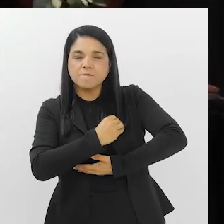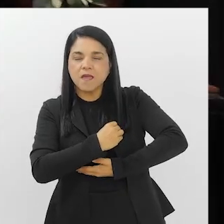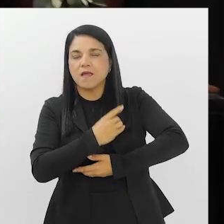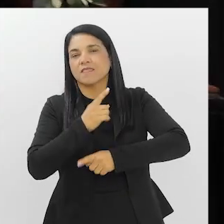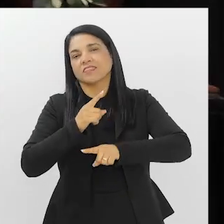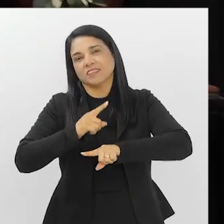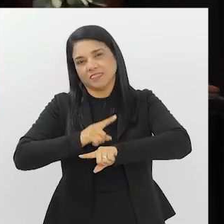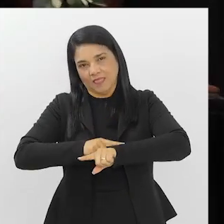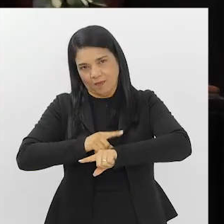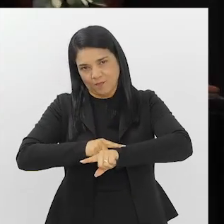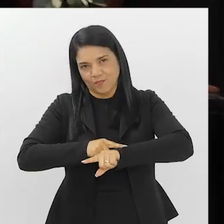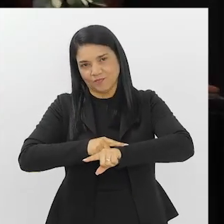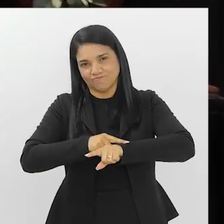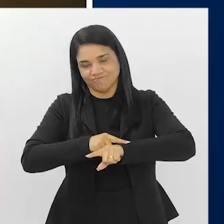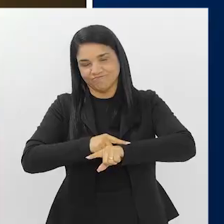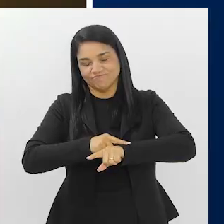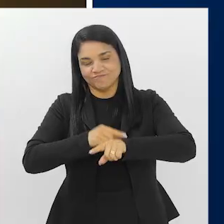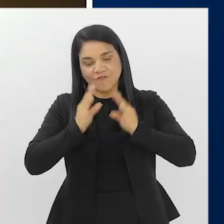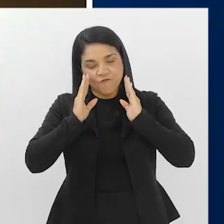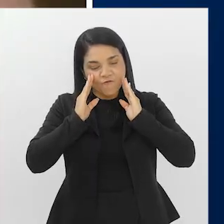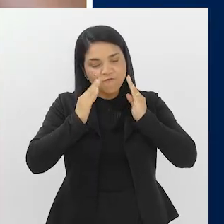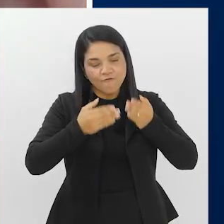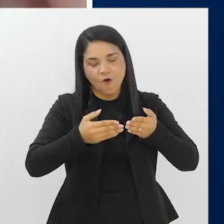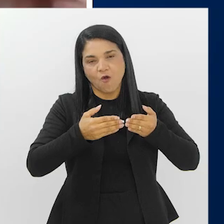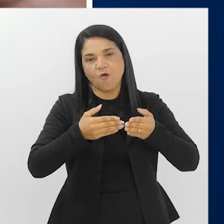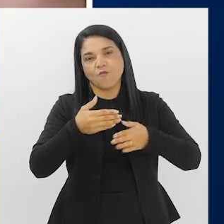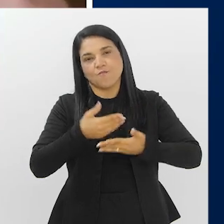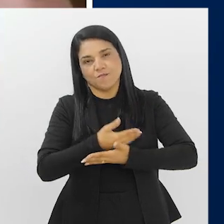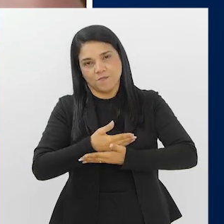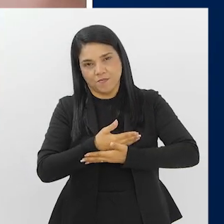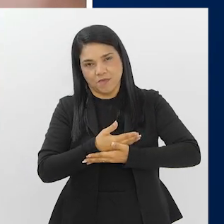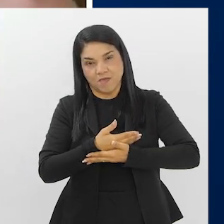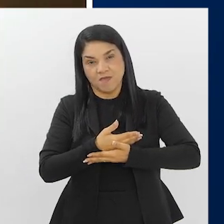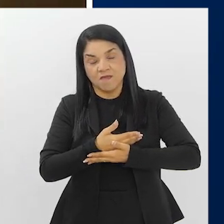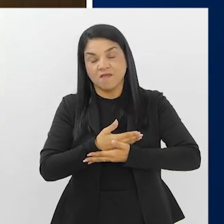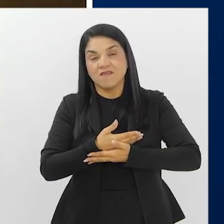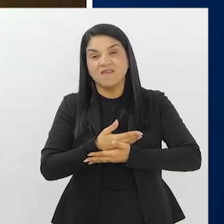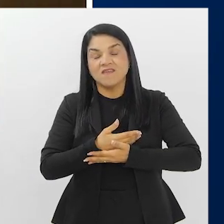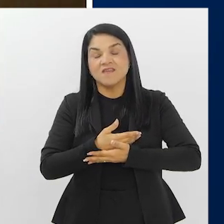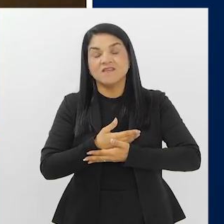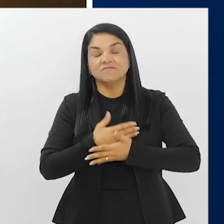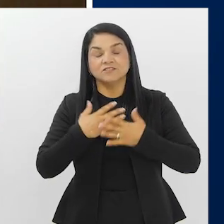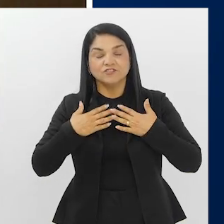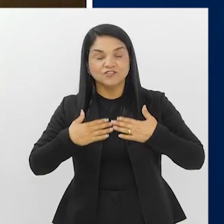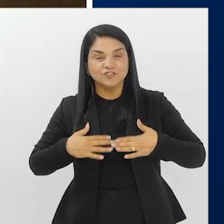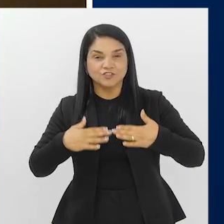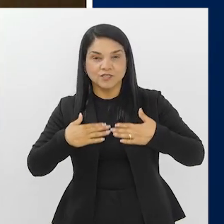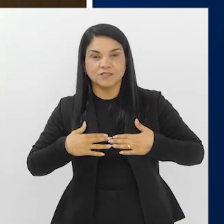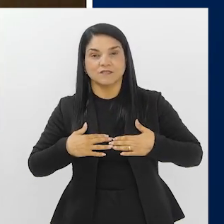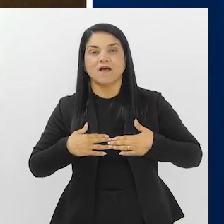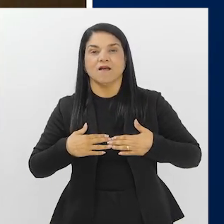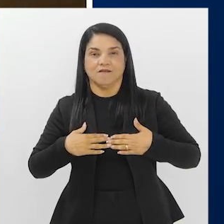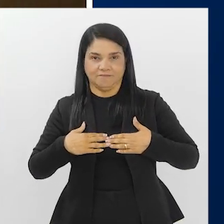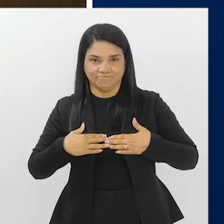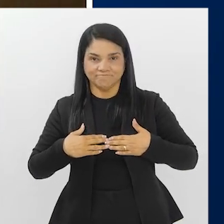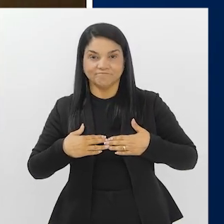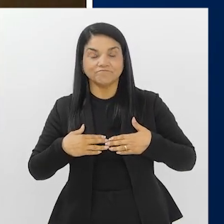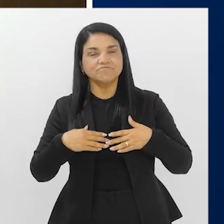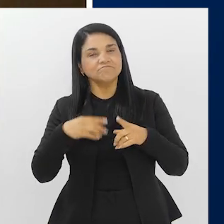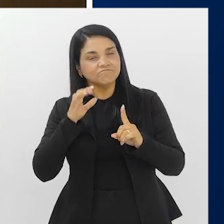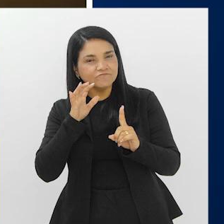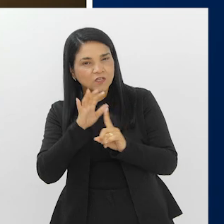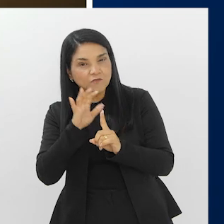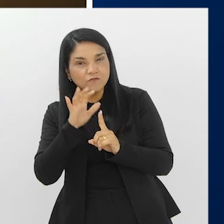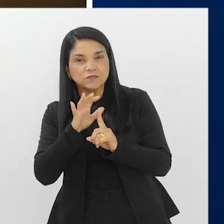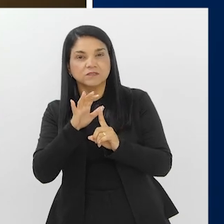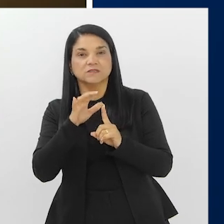para dedicar e ao mesmo tempo é um tempo curto que ela vai ter de descanso. Então, tudo isso influencia muito,